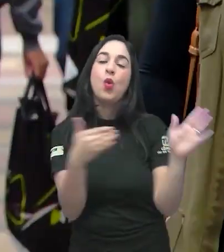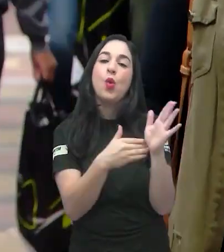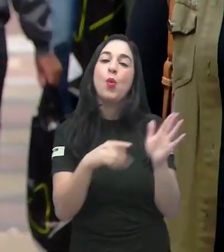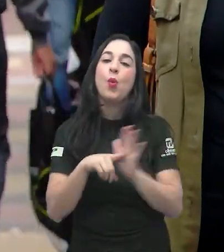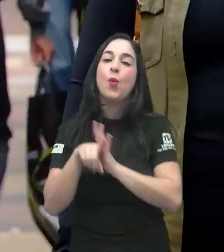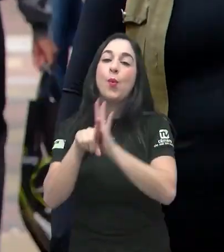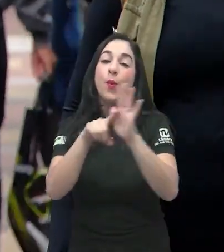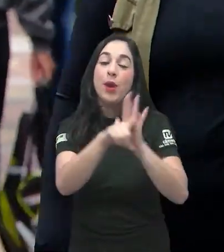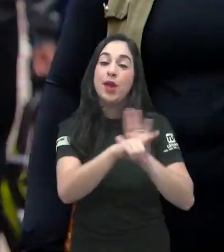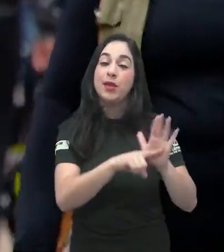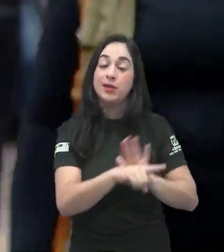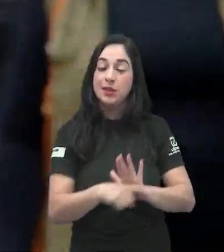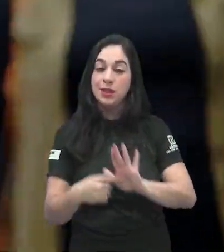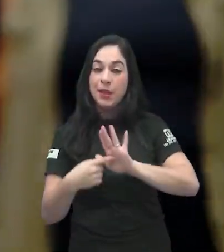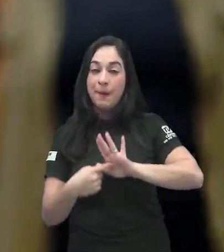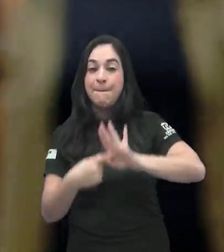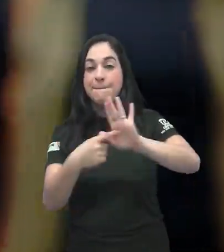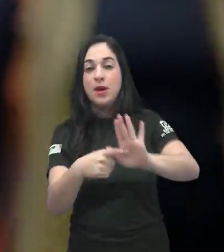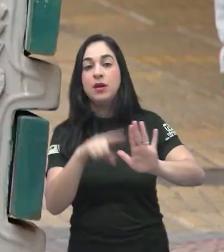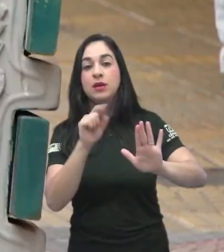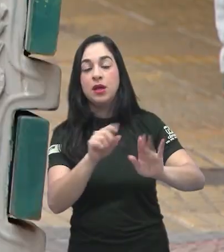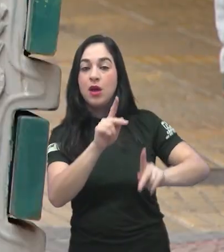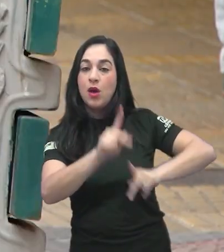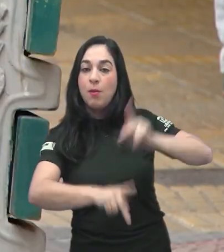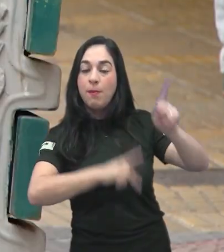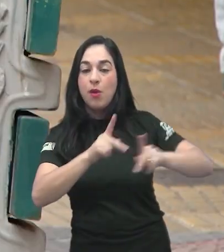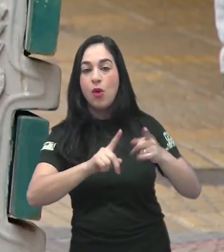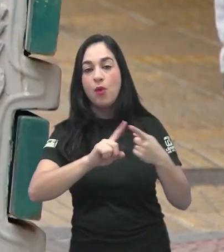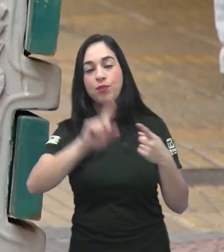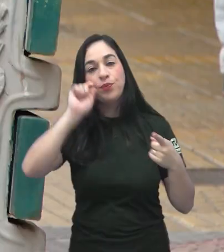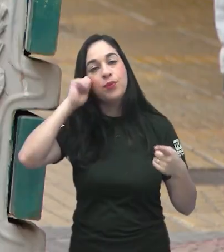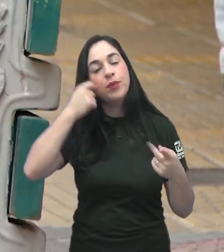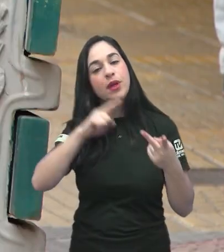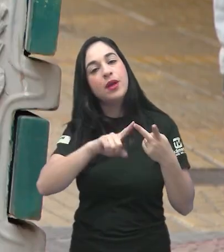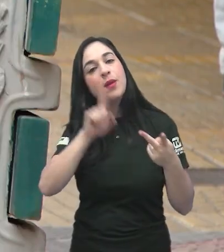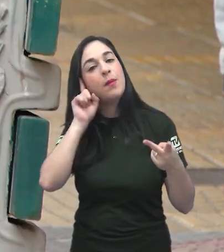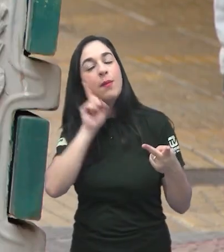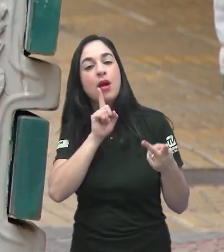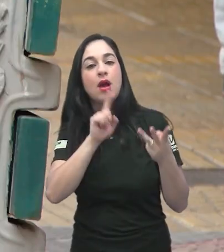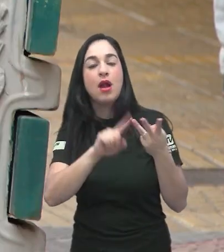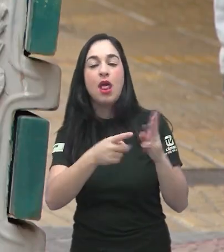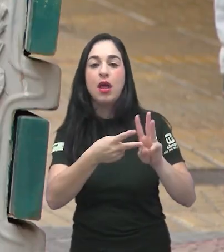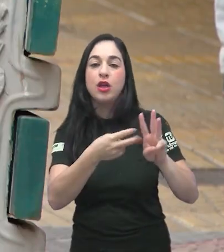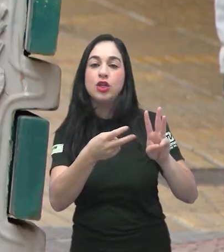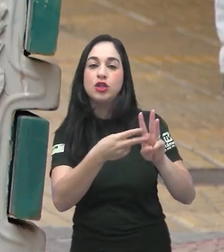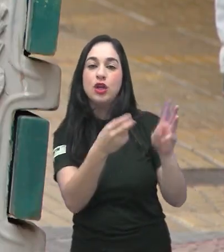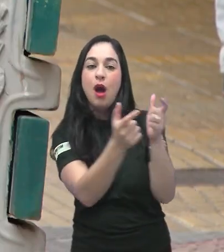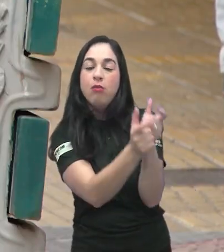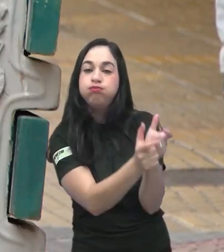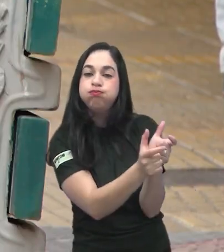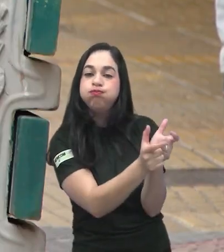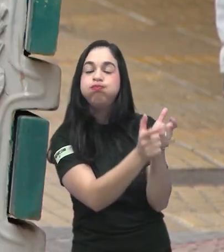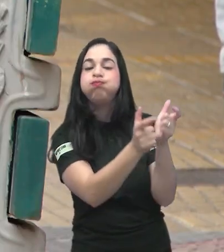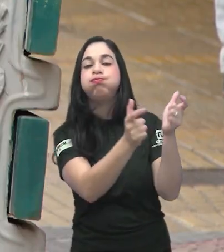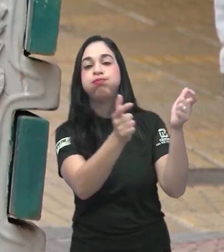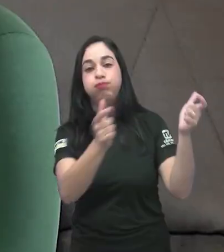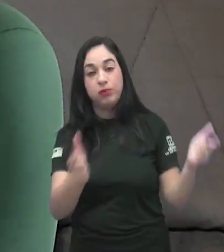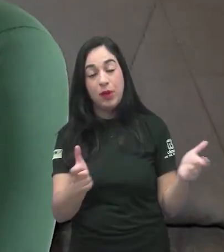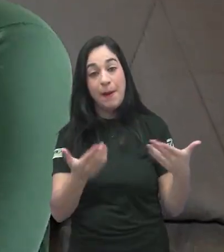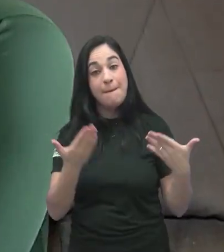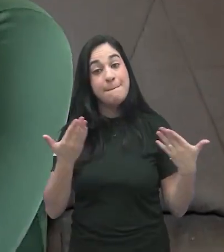o último censo registrou crescimento nas populações preta, parda e